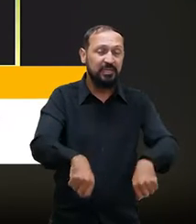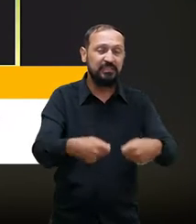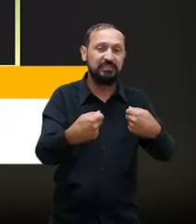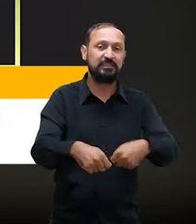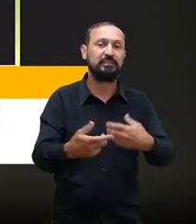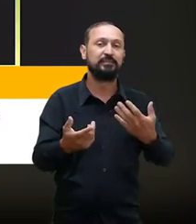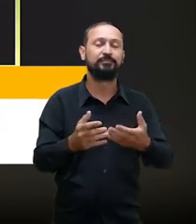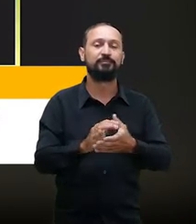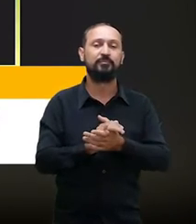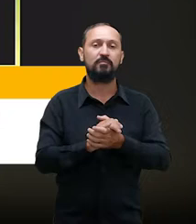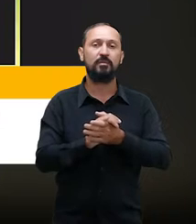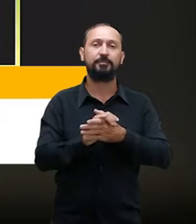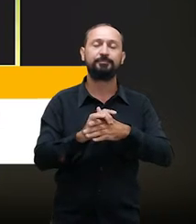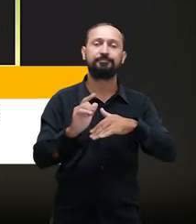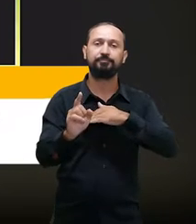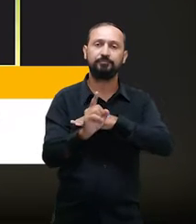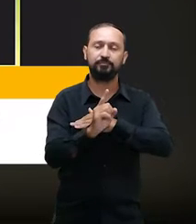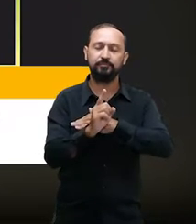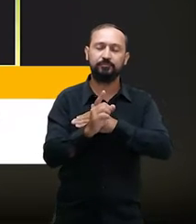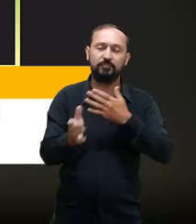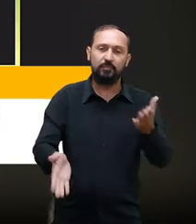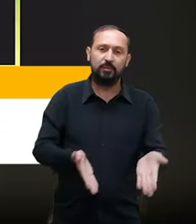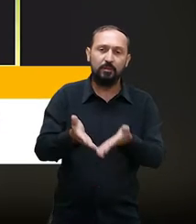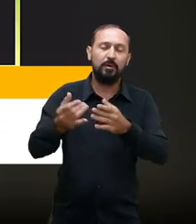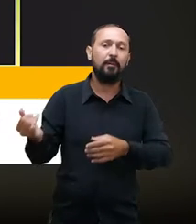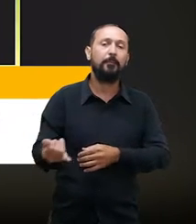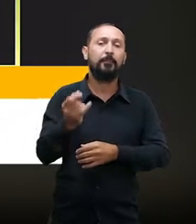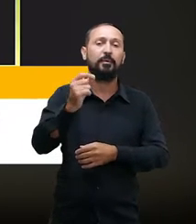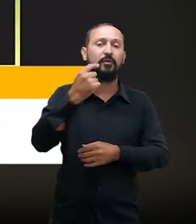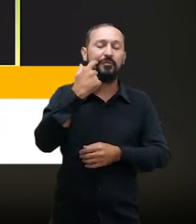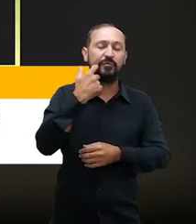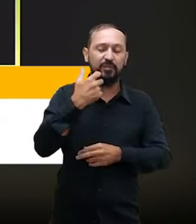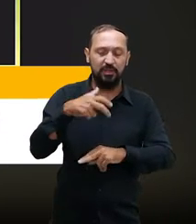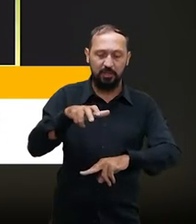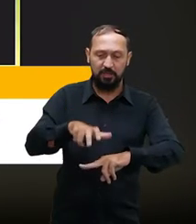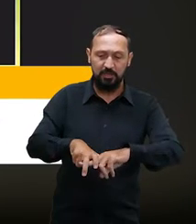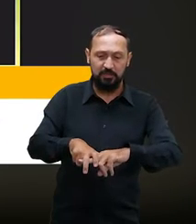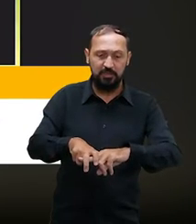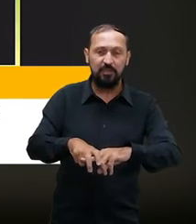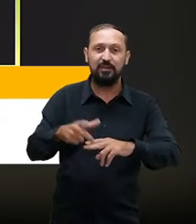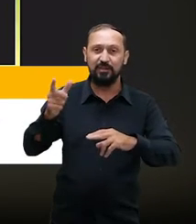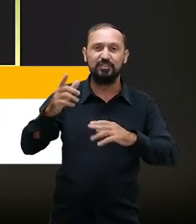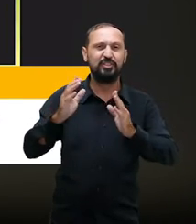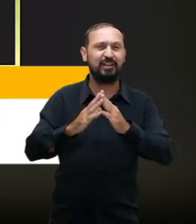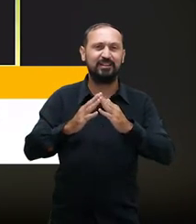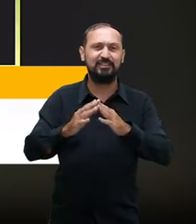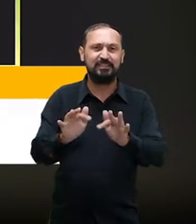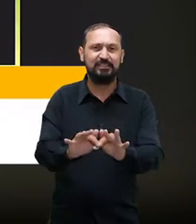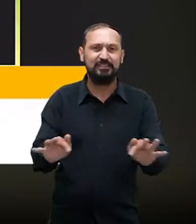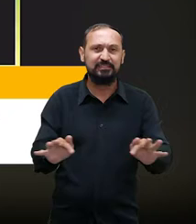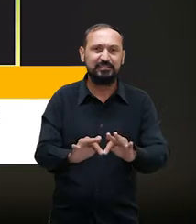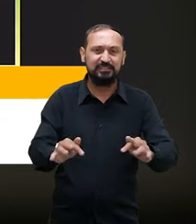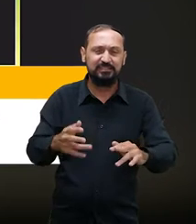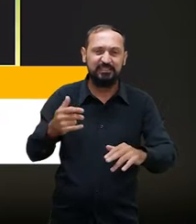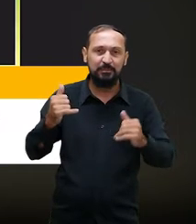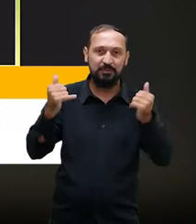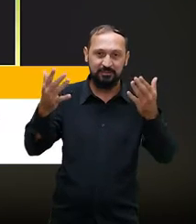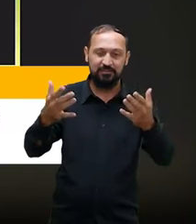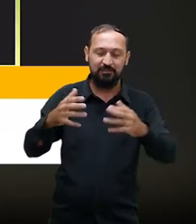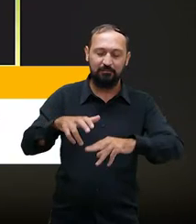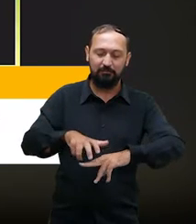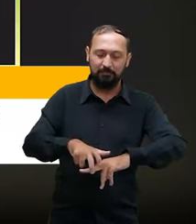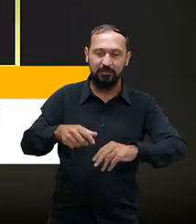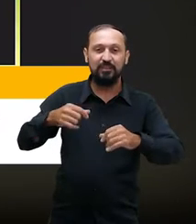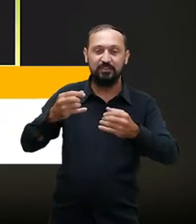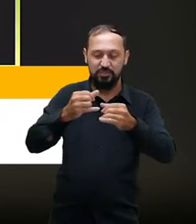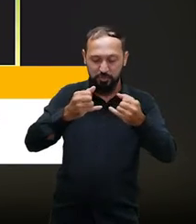que precisam desse tratamento tão importante ficam em cadeiras de área. Essas